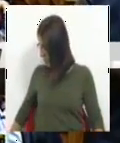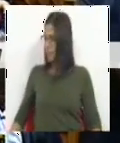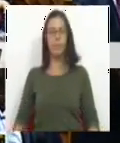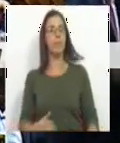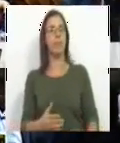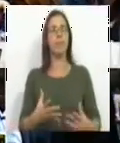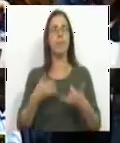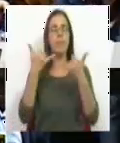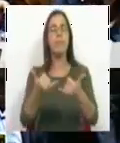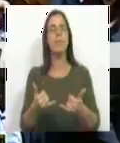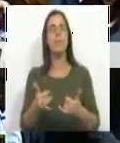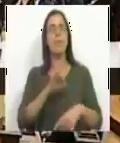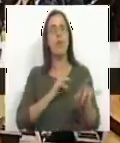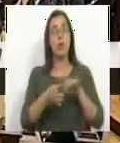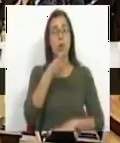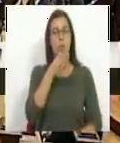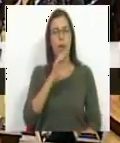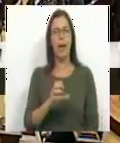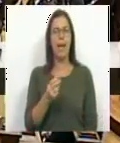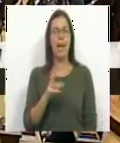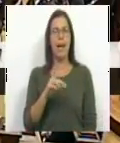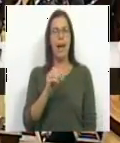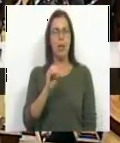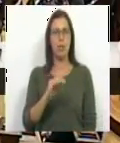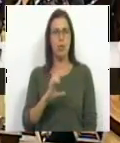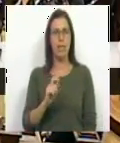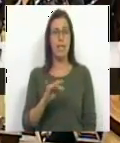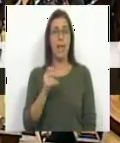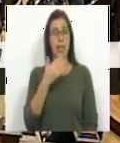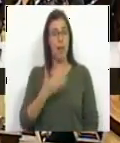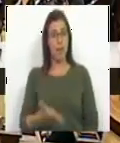palavra o Sr. Deputado Carlos César. Faz favor, Sr. Deputado.